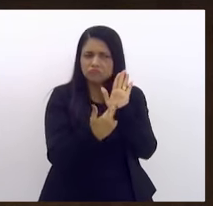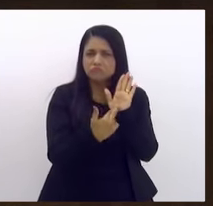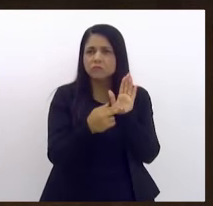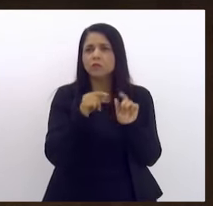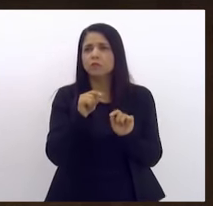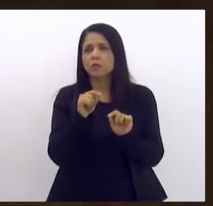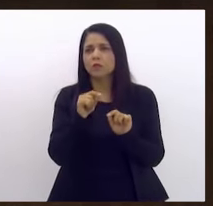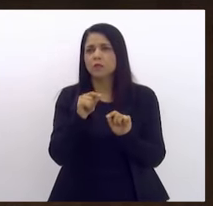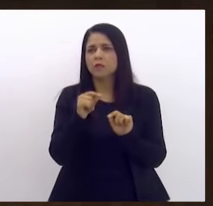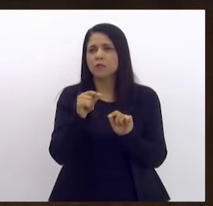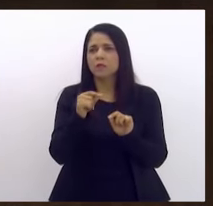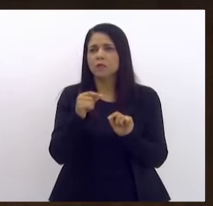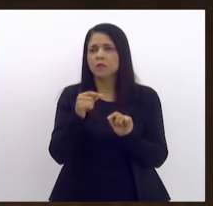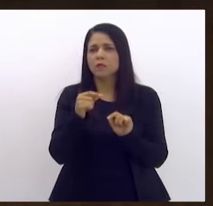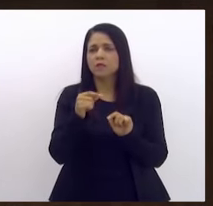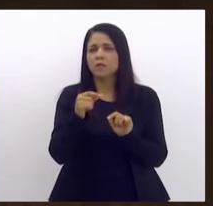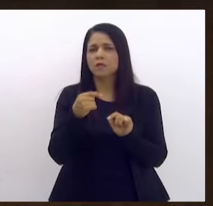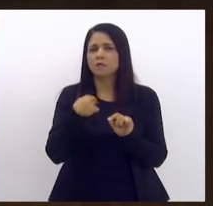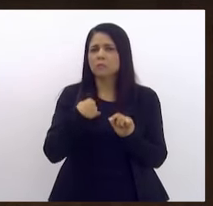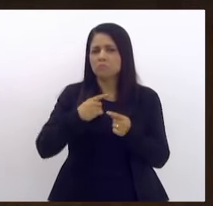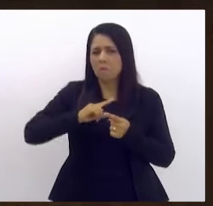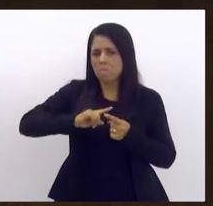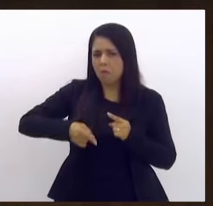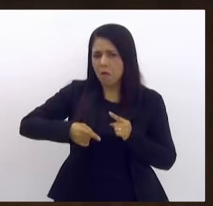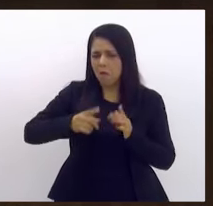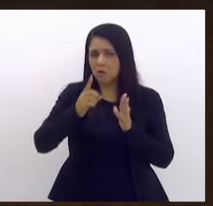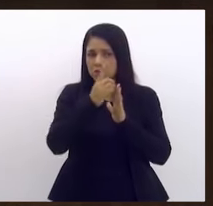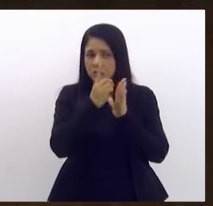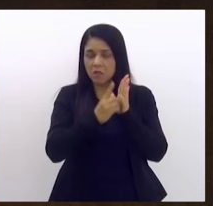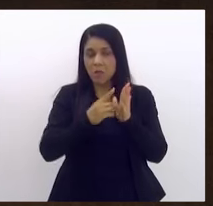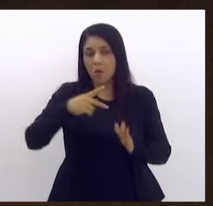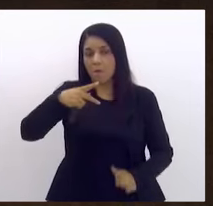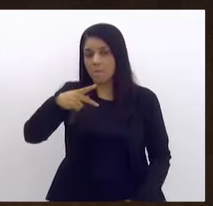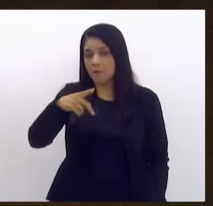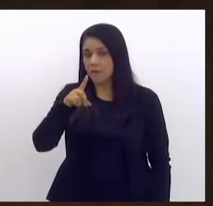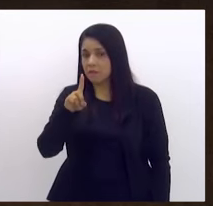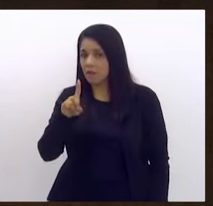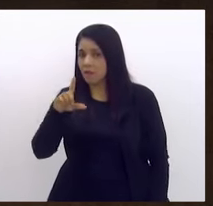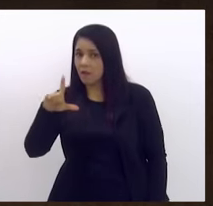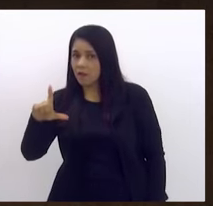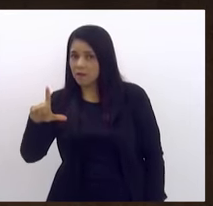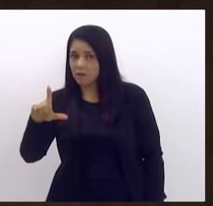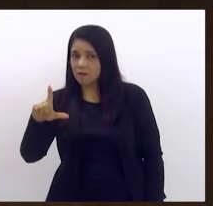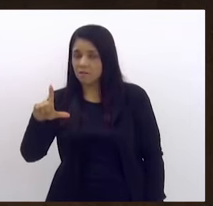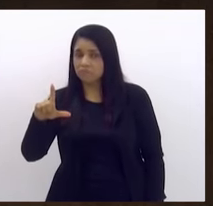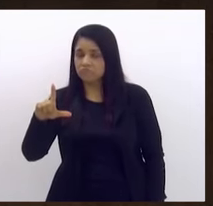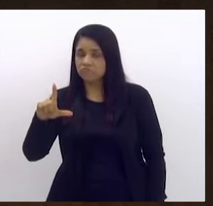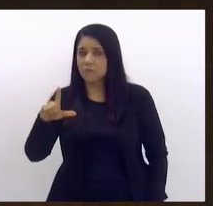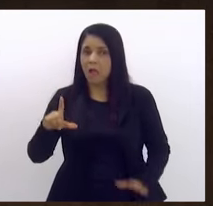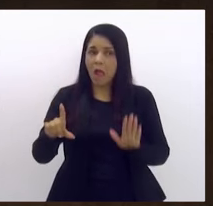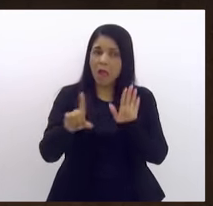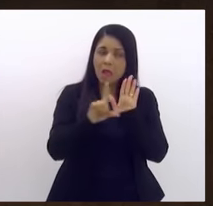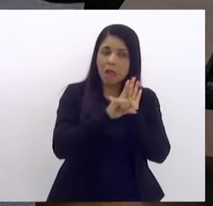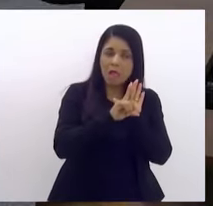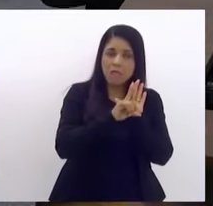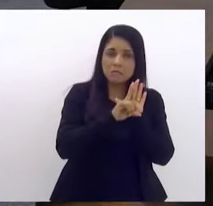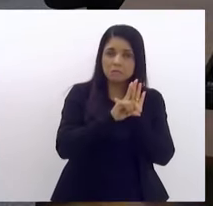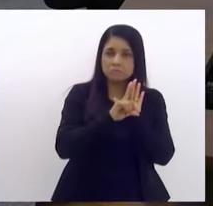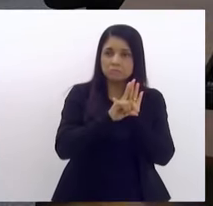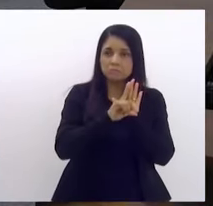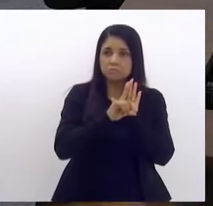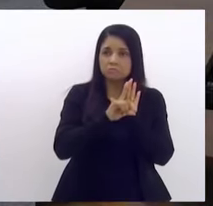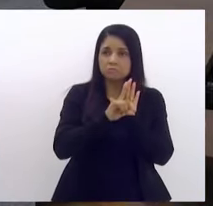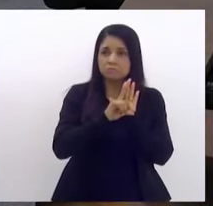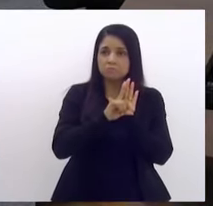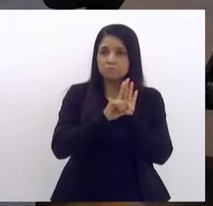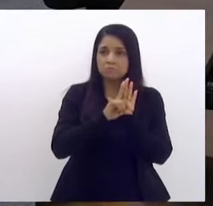que tem um condão de revogar decreto é o PDL. A lei ordinária, em tese, ela